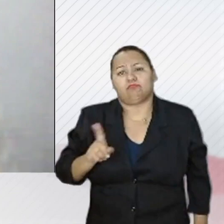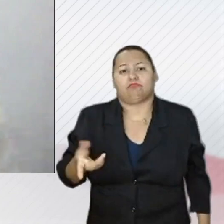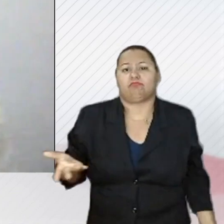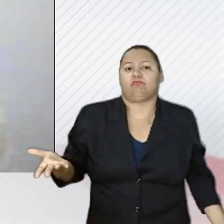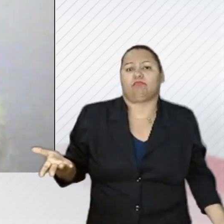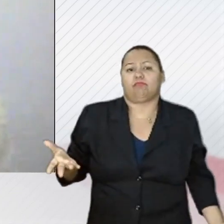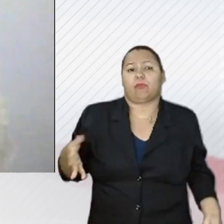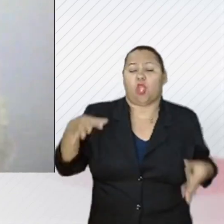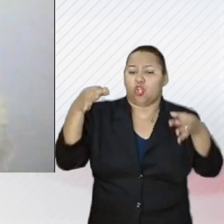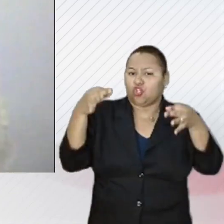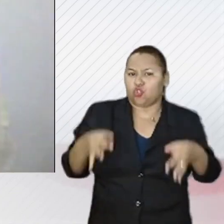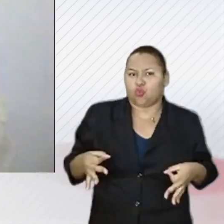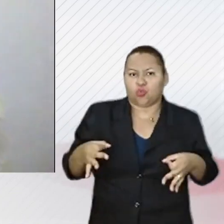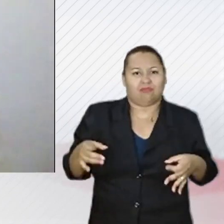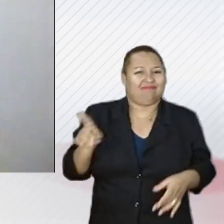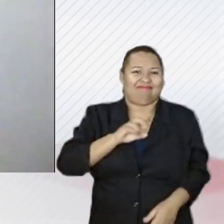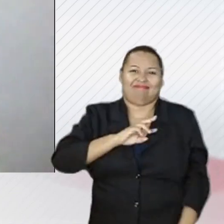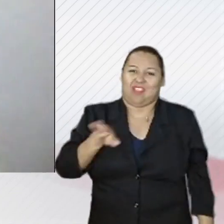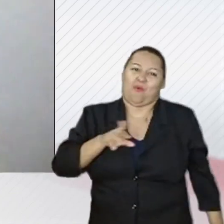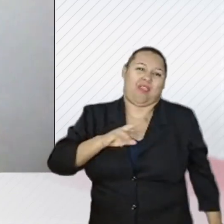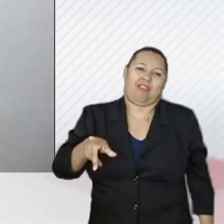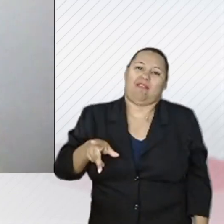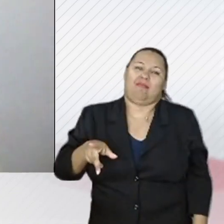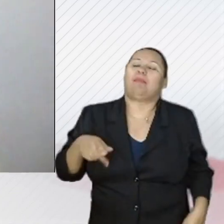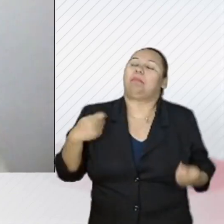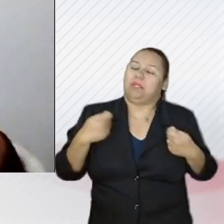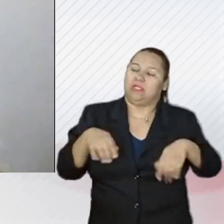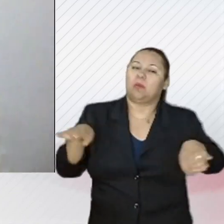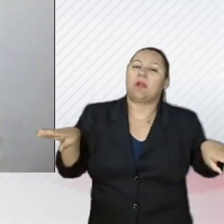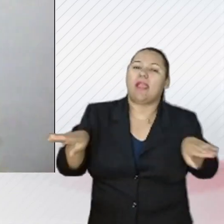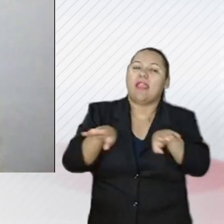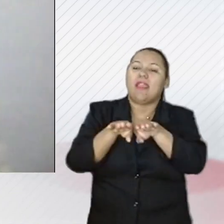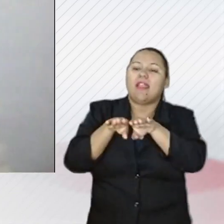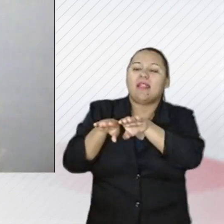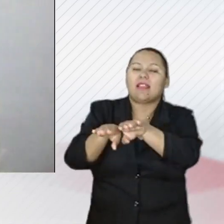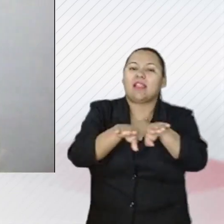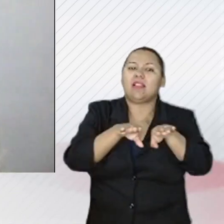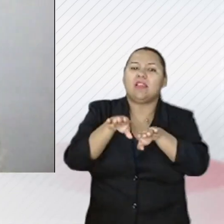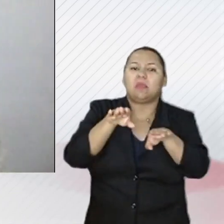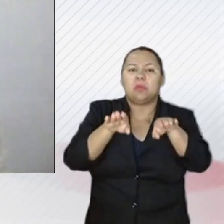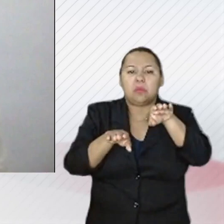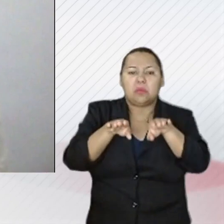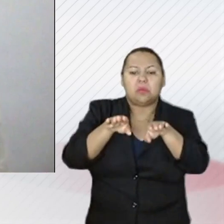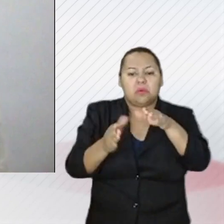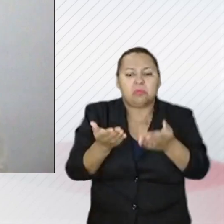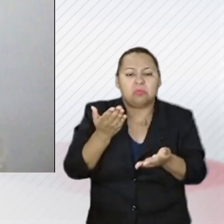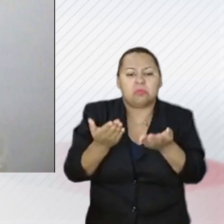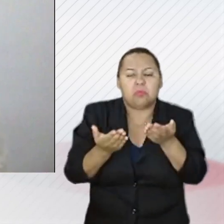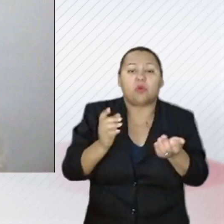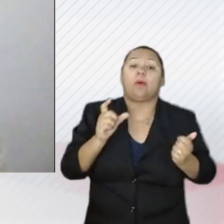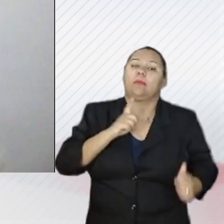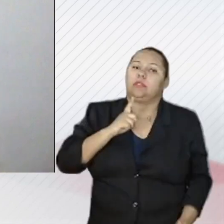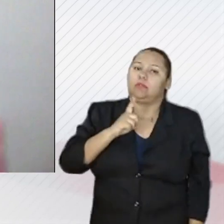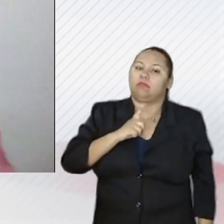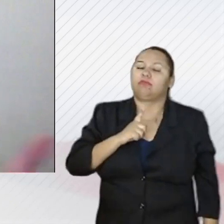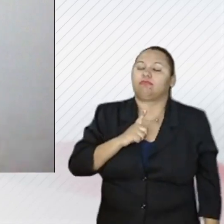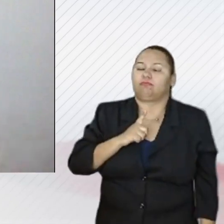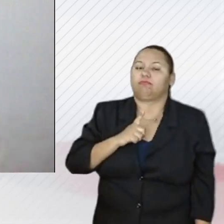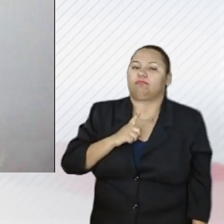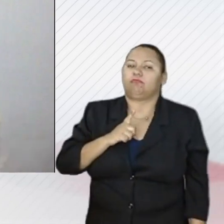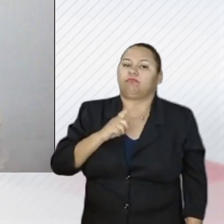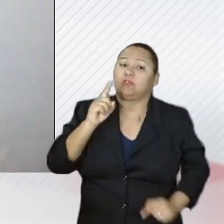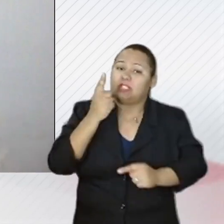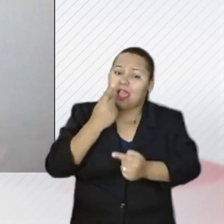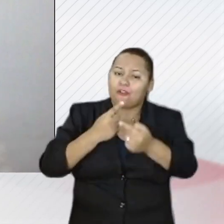né, equilibrado as relações, né, então a gente precisa ter esse equilíbrio, avançar nesse equilíbrio, e é isso que